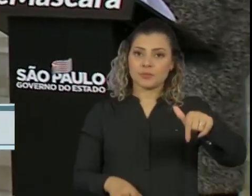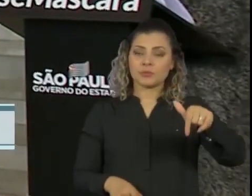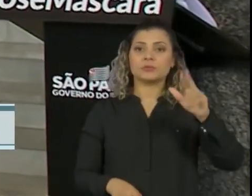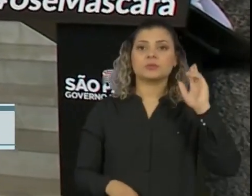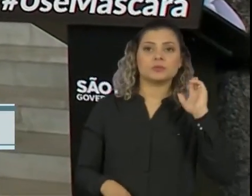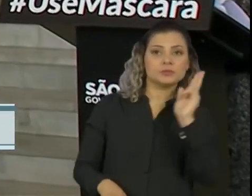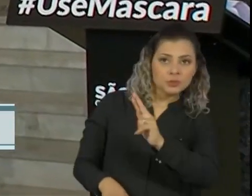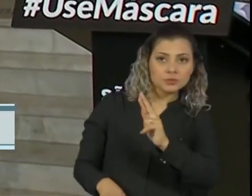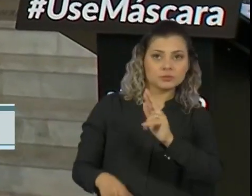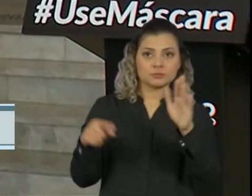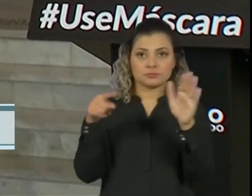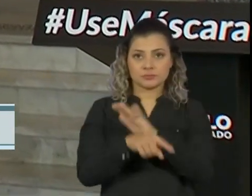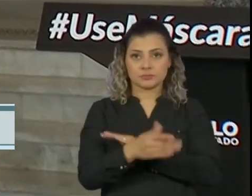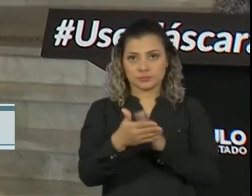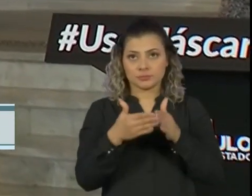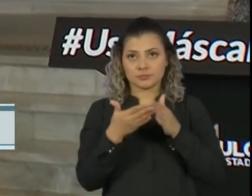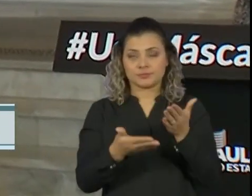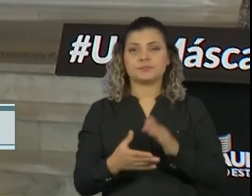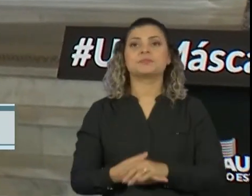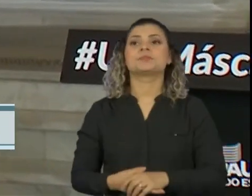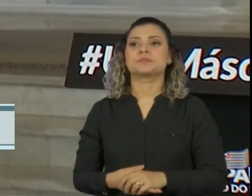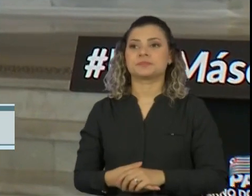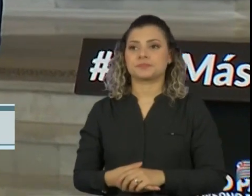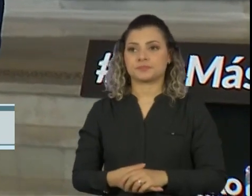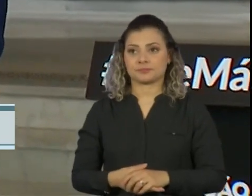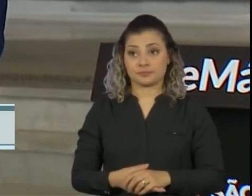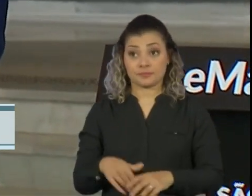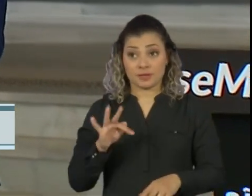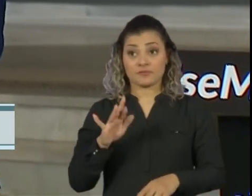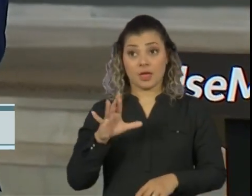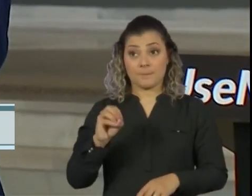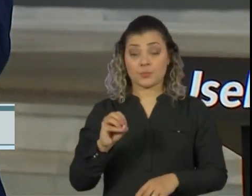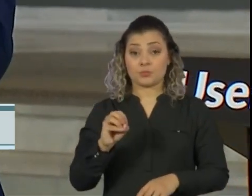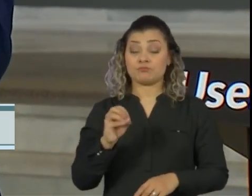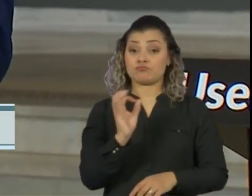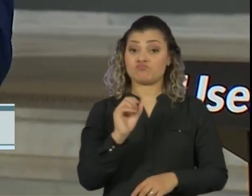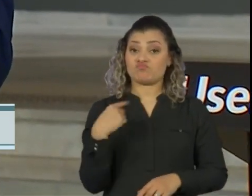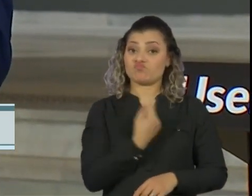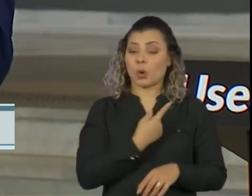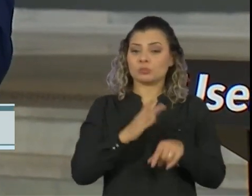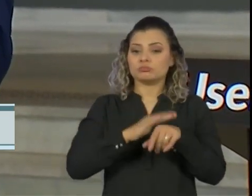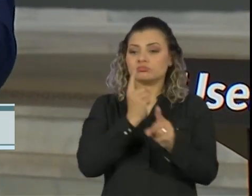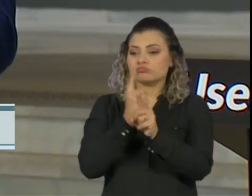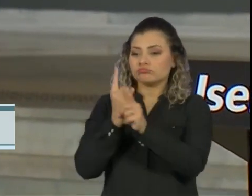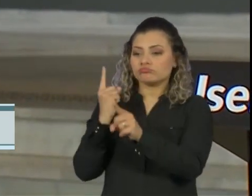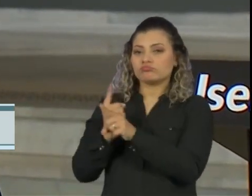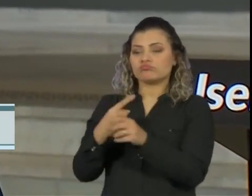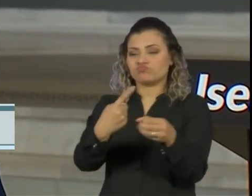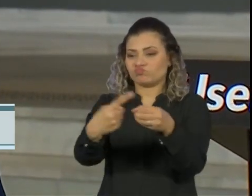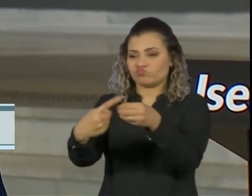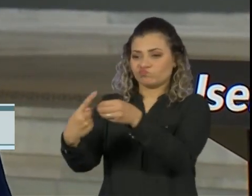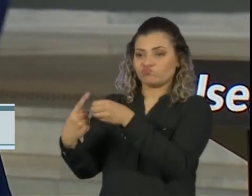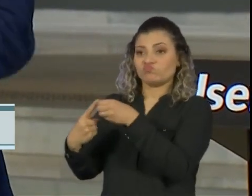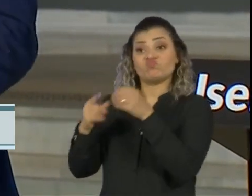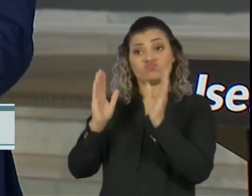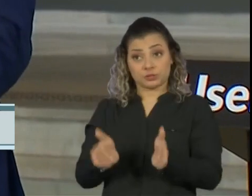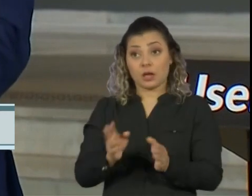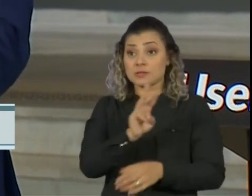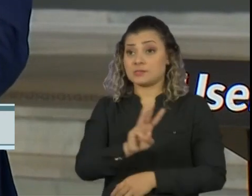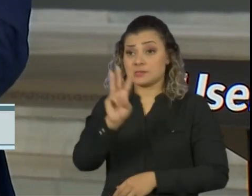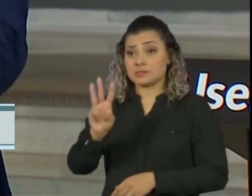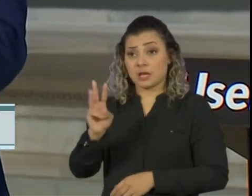a sua primeira pergunta. Vignoli. Fábio, a gente pode sim identificar alguns municípios dentro desses, a lista está no site,